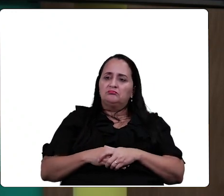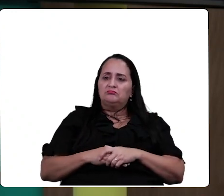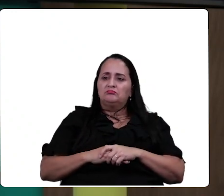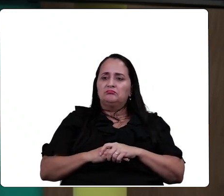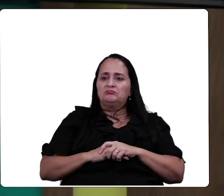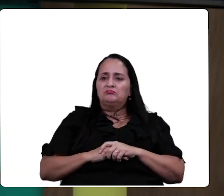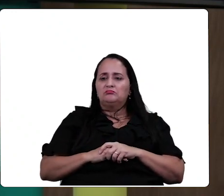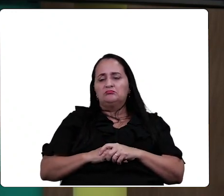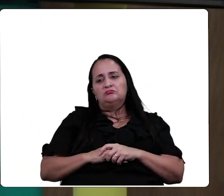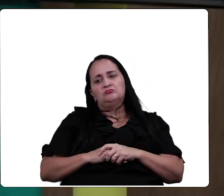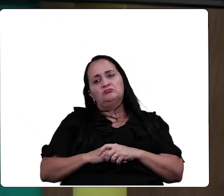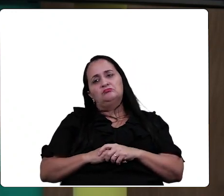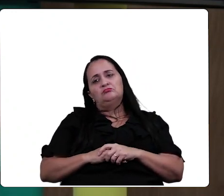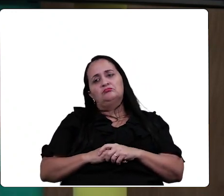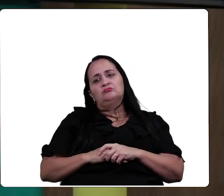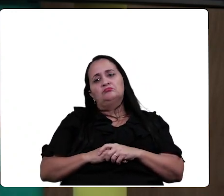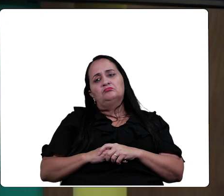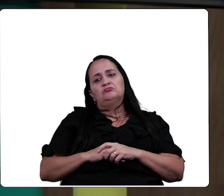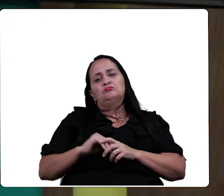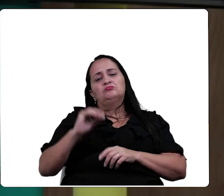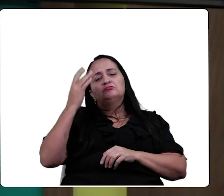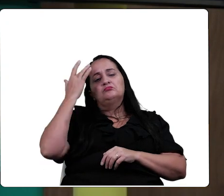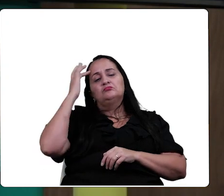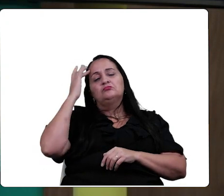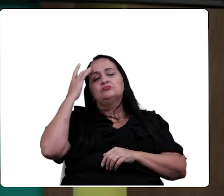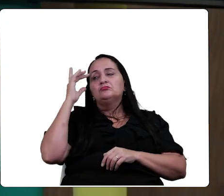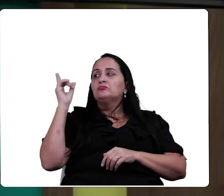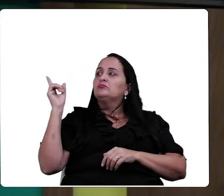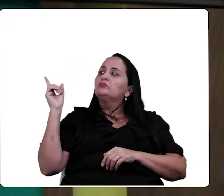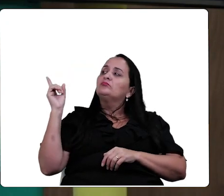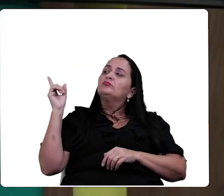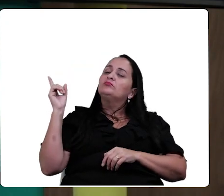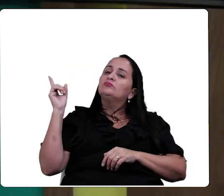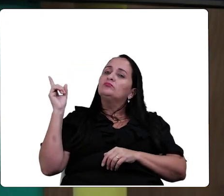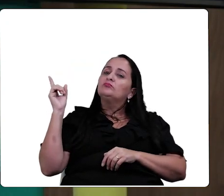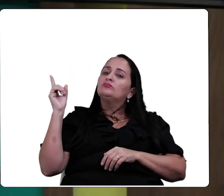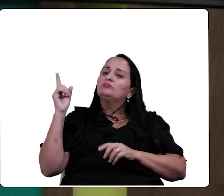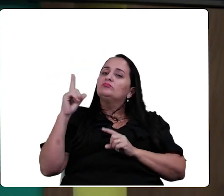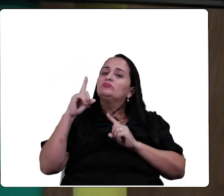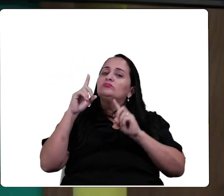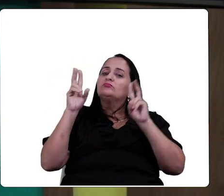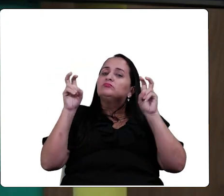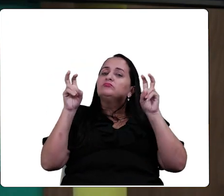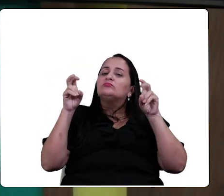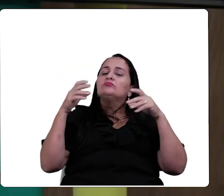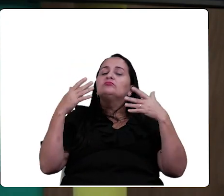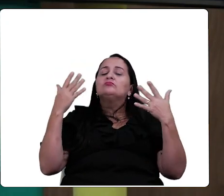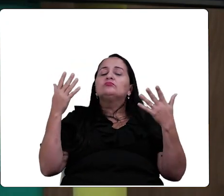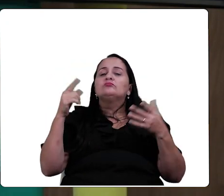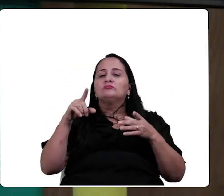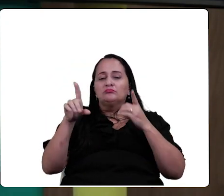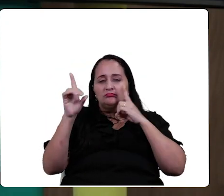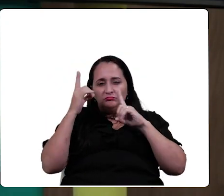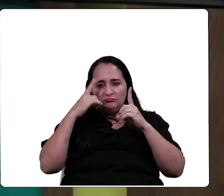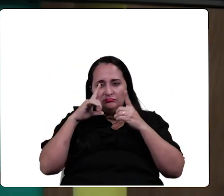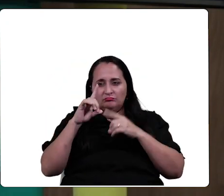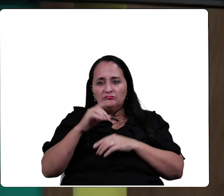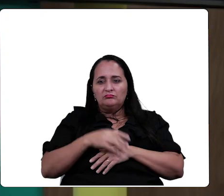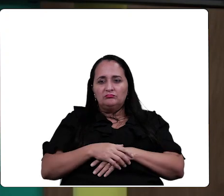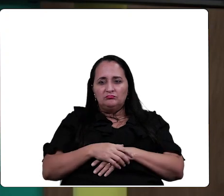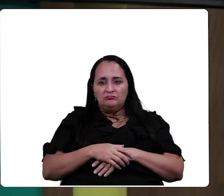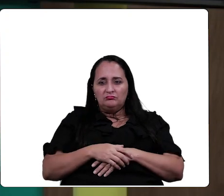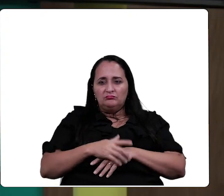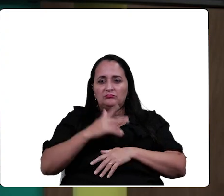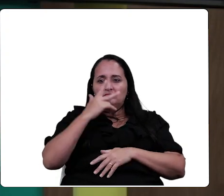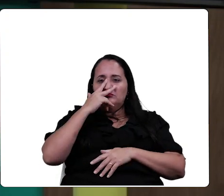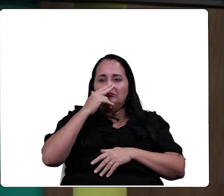vamos lá? O que é que Cabral fala nessa charge? Qual é o assunto? Ficou em dúvida, né? Parecendo